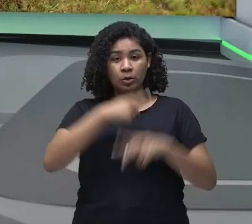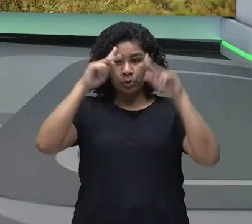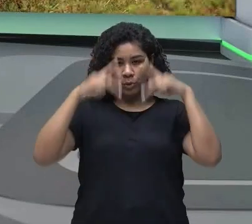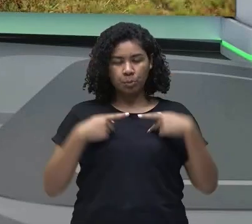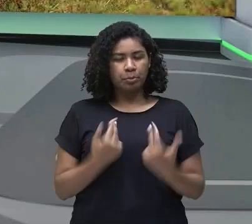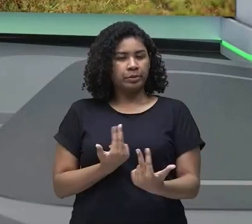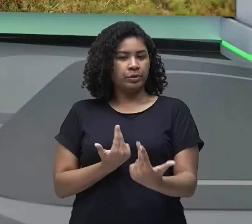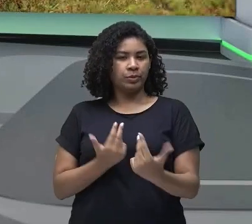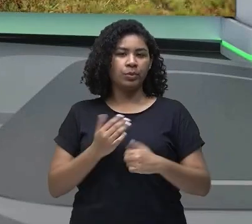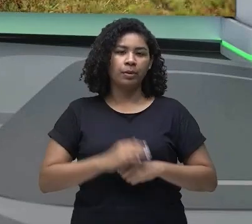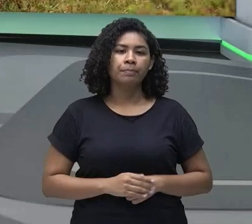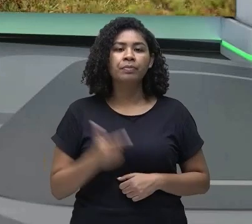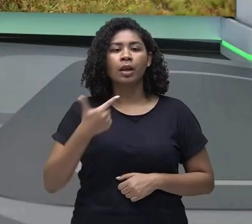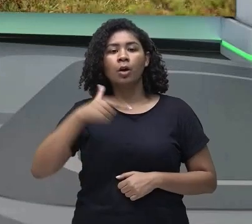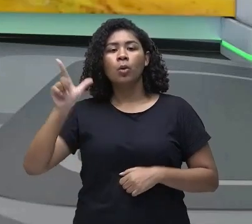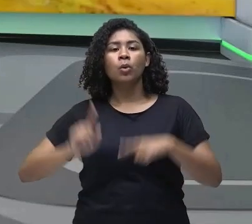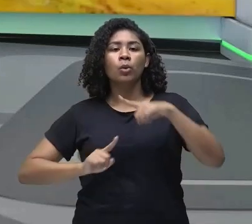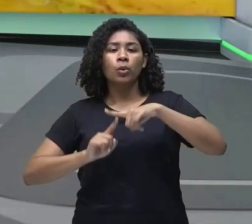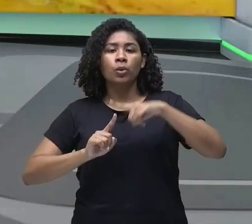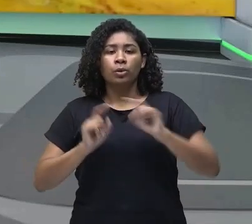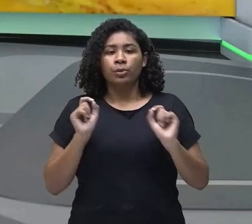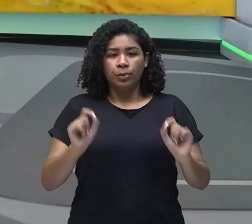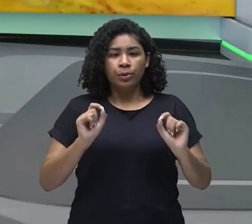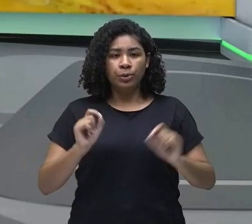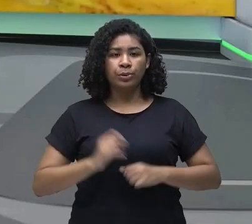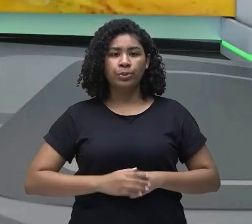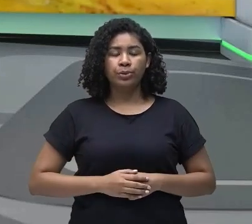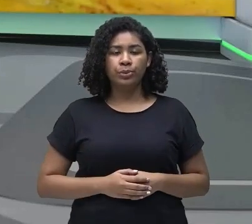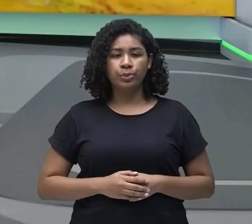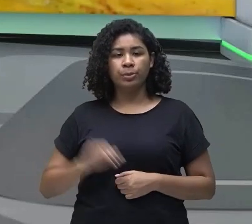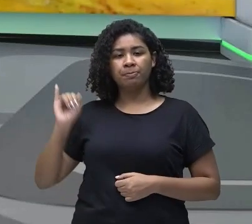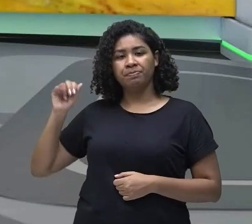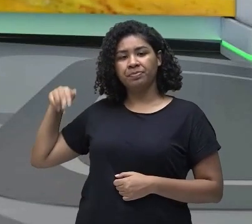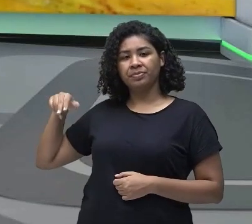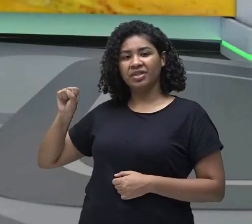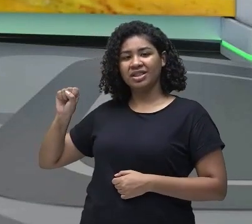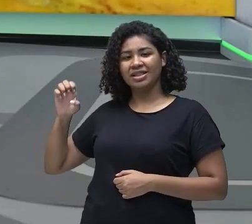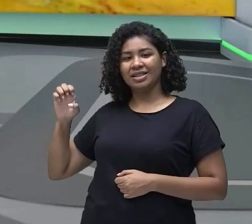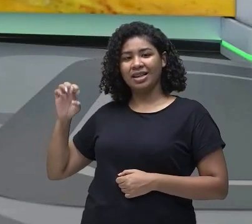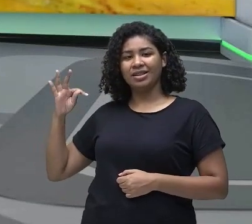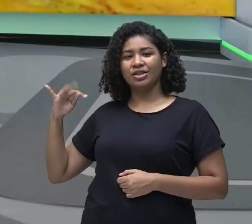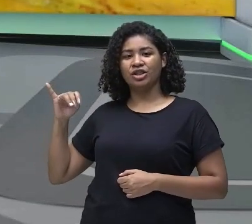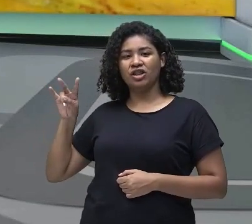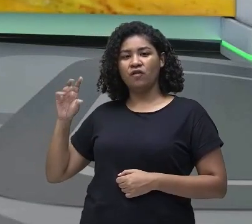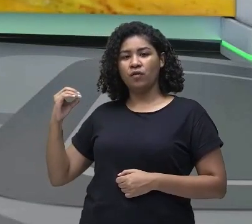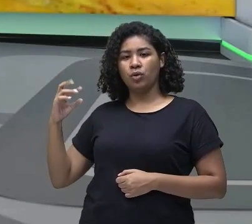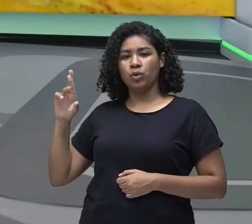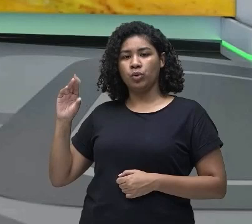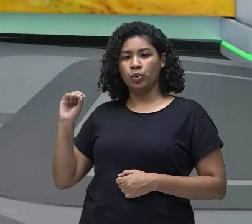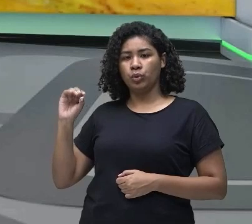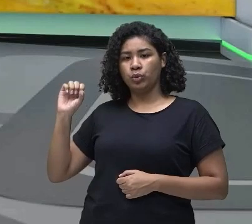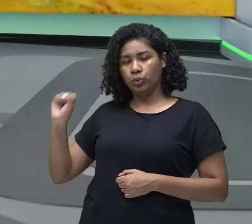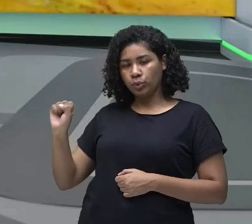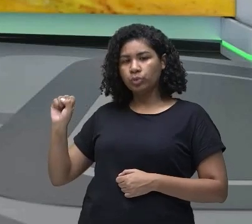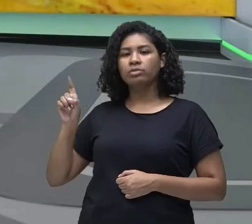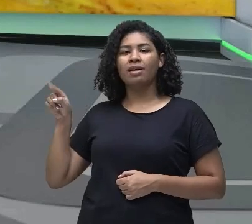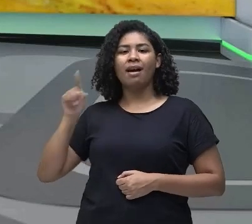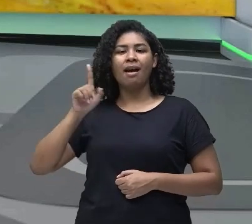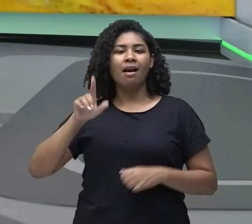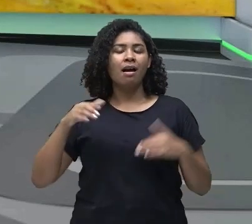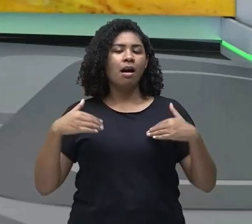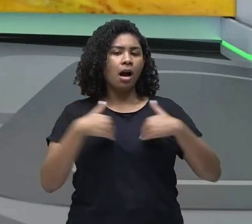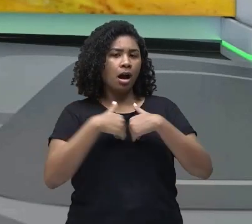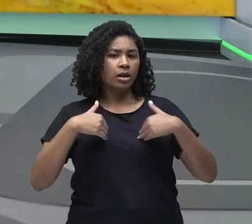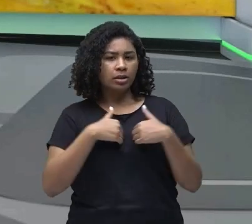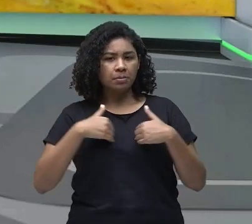para vocês, para relembrar, são os insetívoros, que são os animais que sobrevivem nutrindo-se